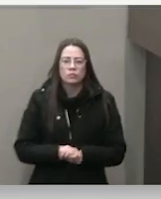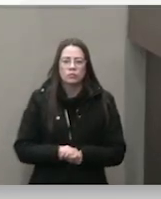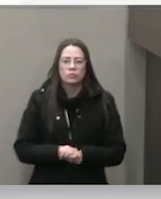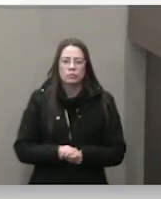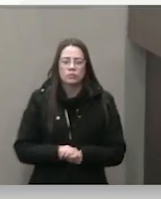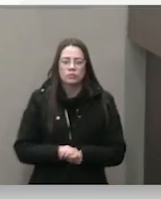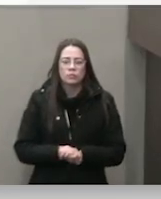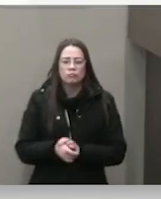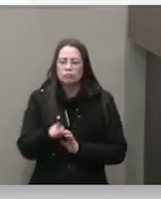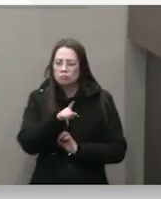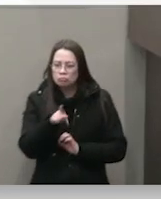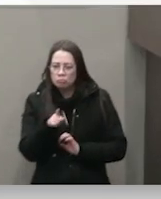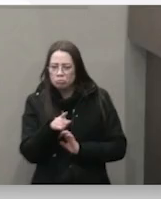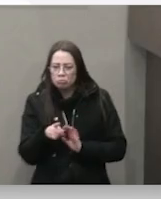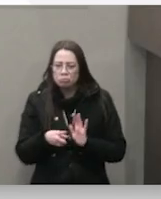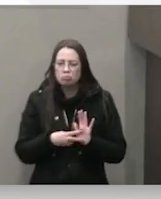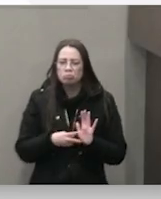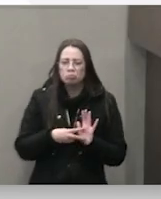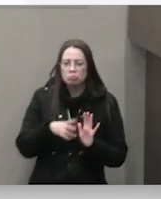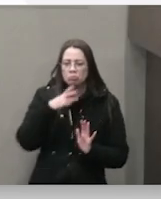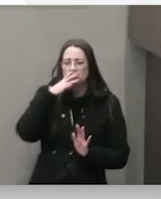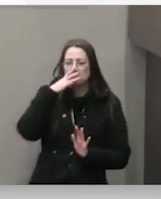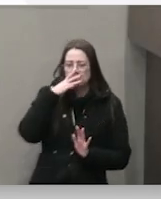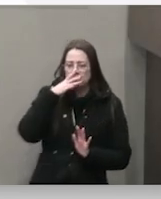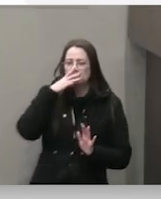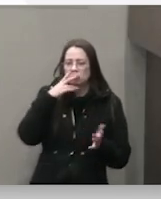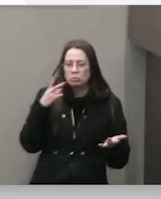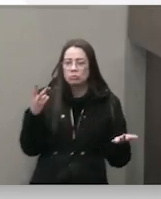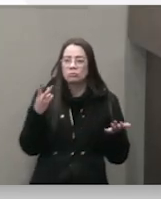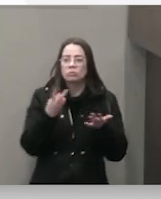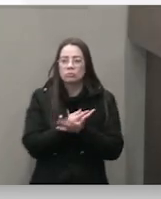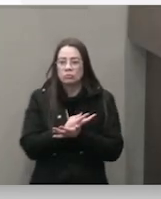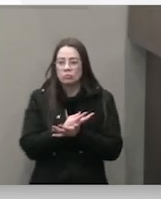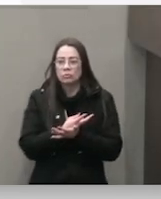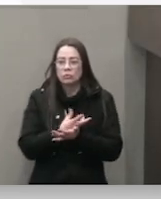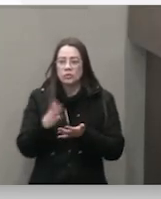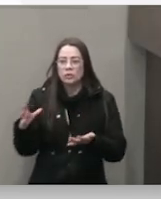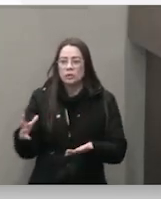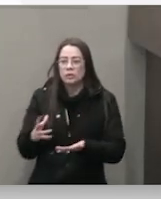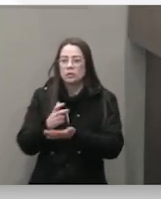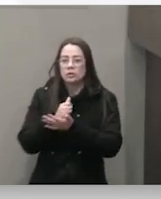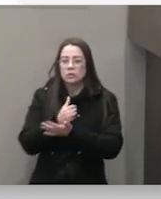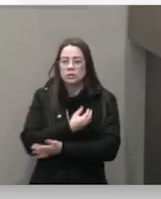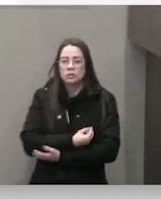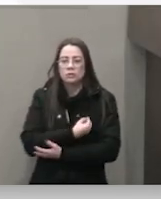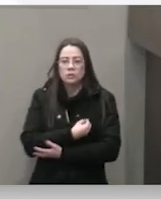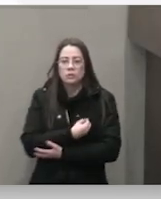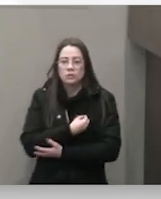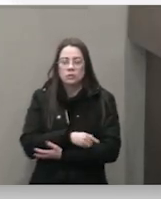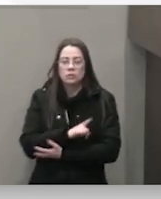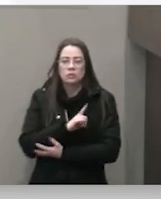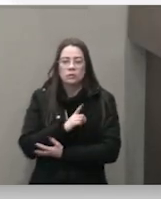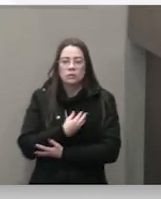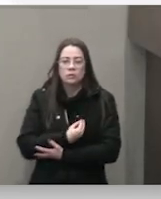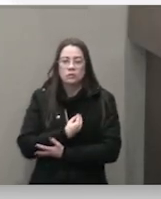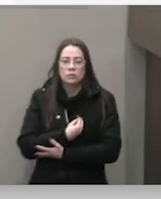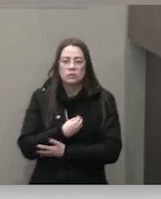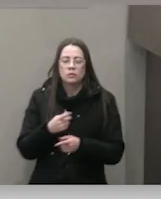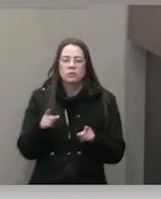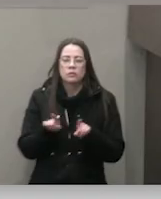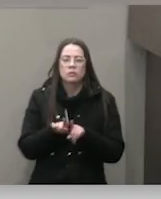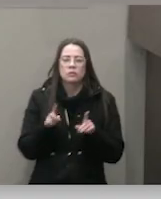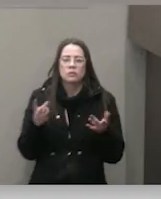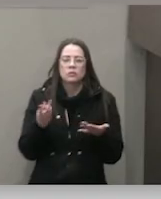E pasmem, senhores, essas ocorrências de salvamento, elas